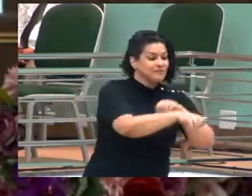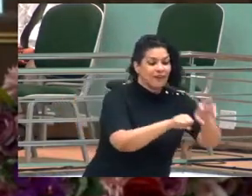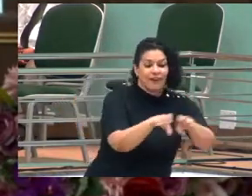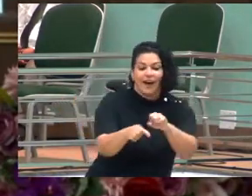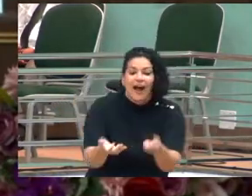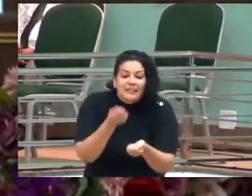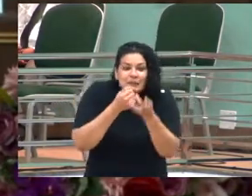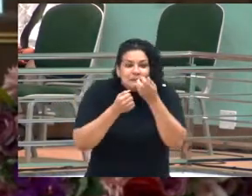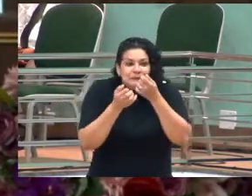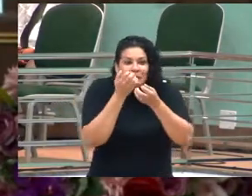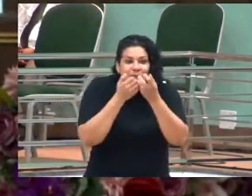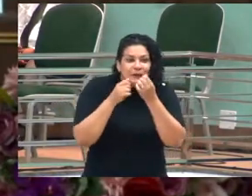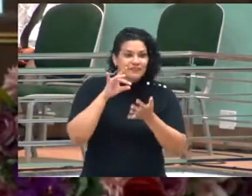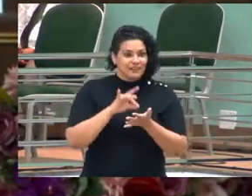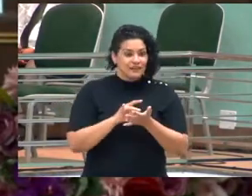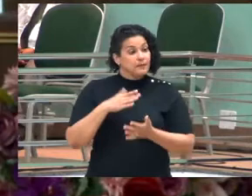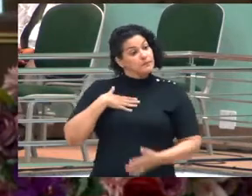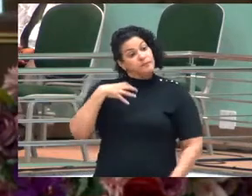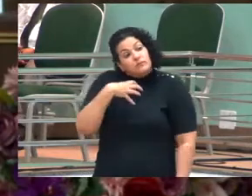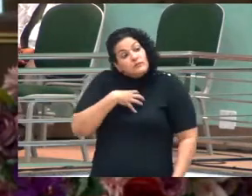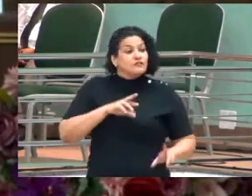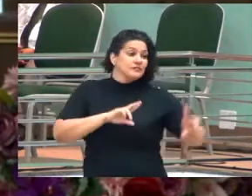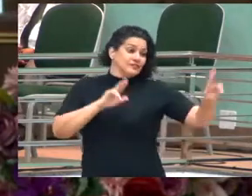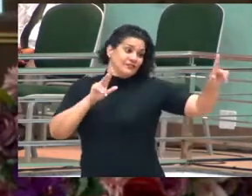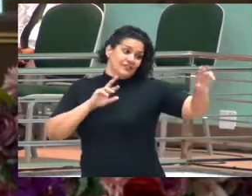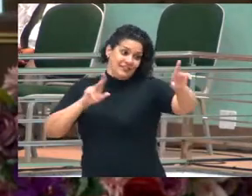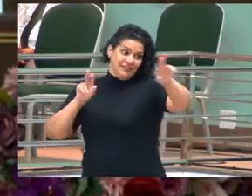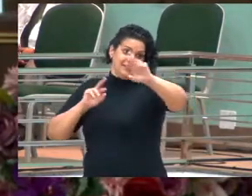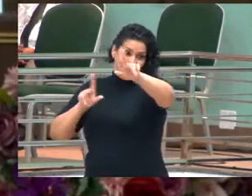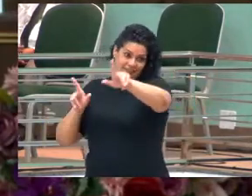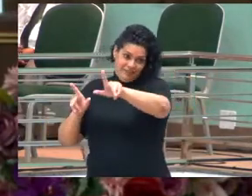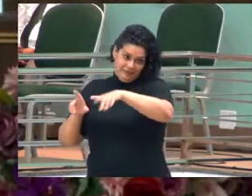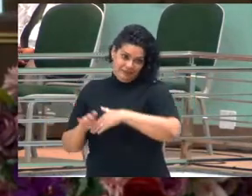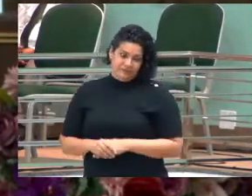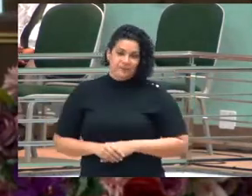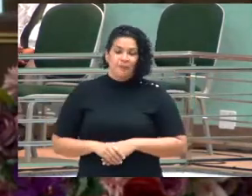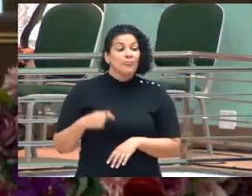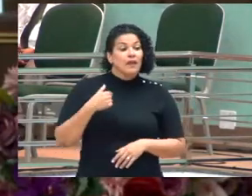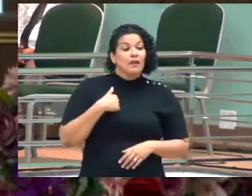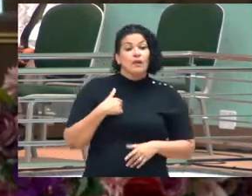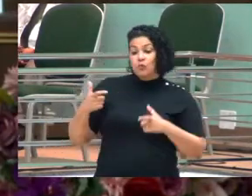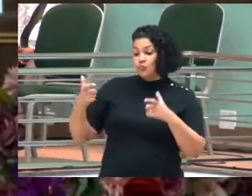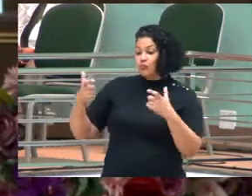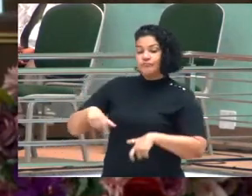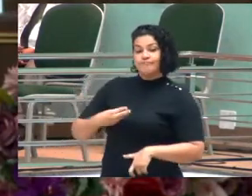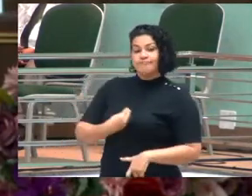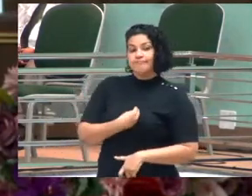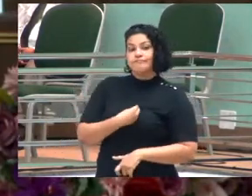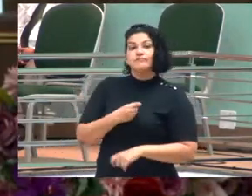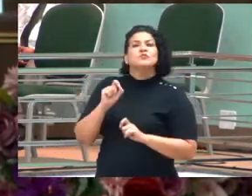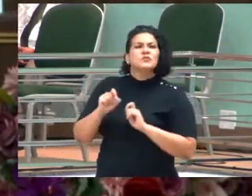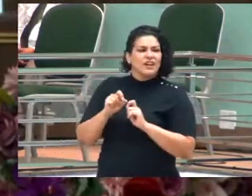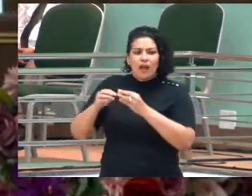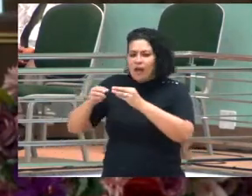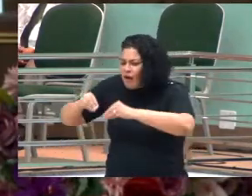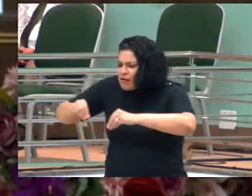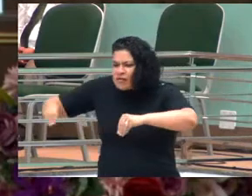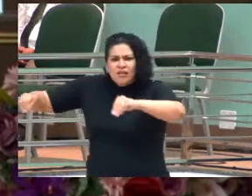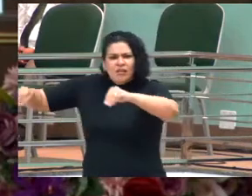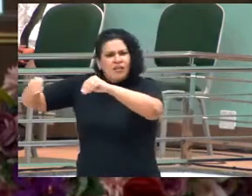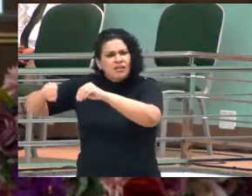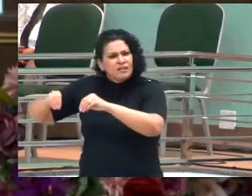imagem bonita, não. É um deserto rochoso, uma areia grossa, que